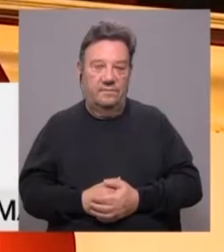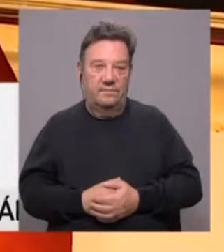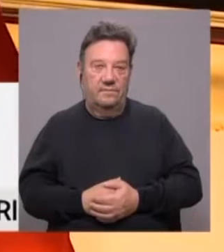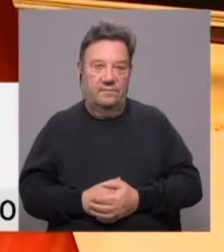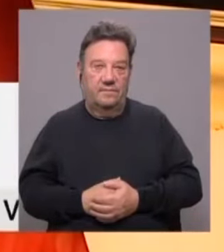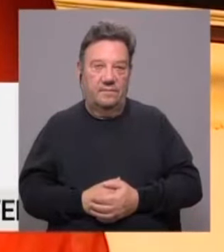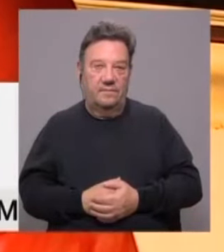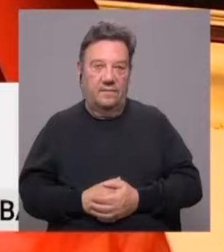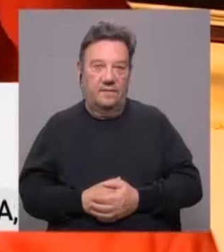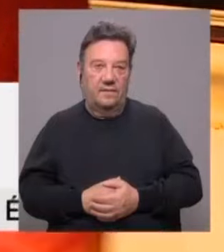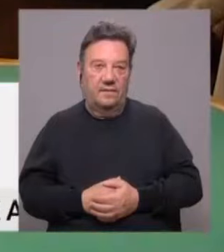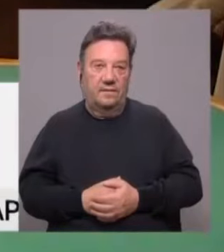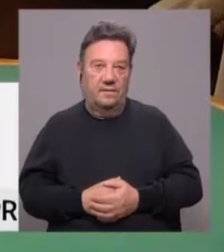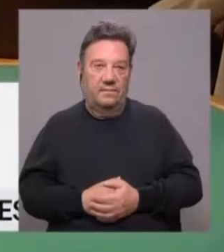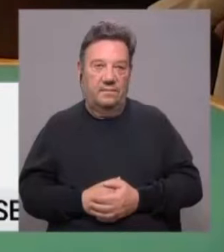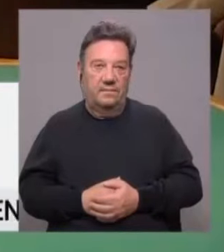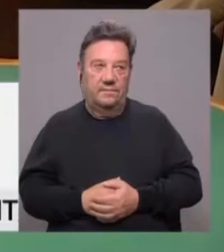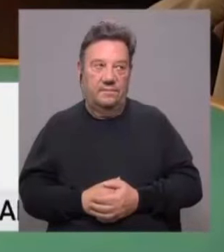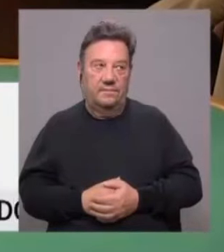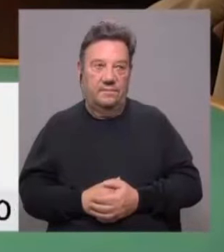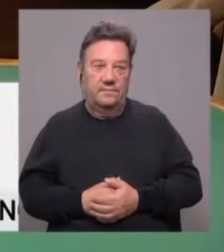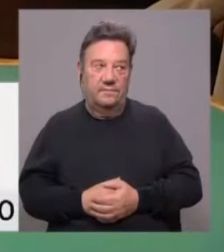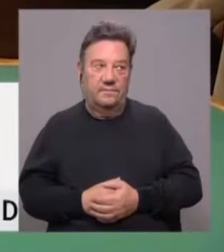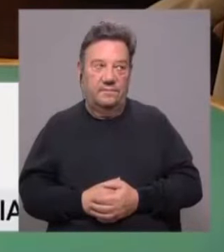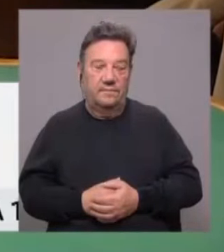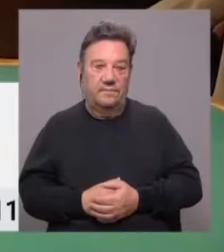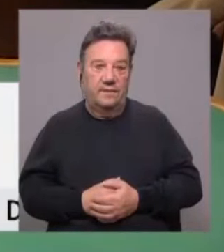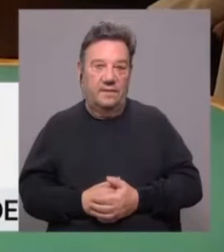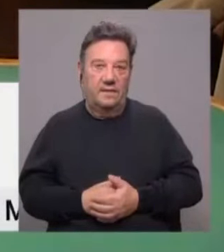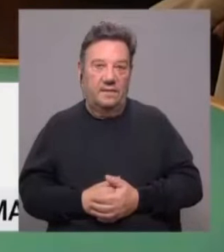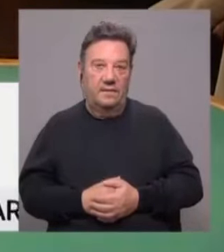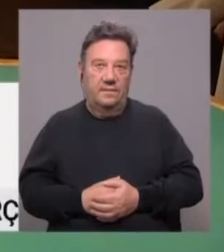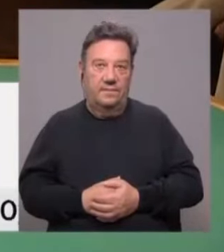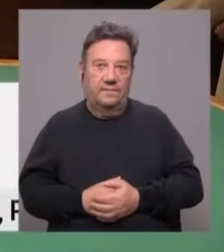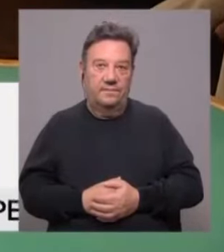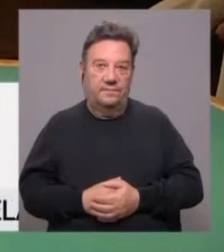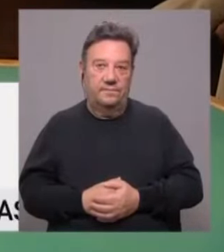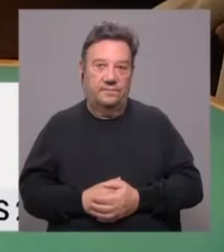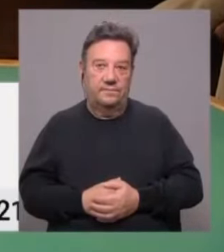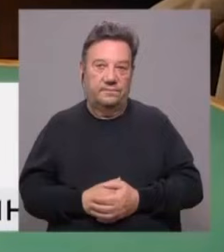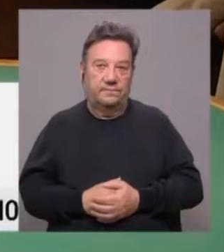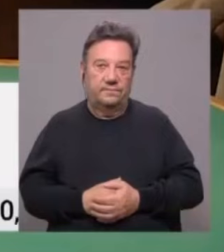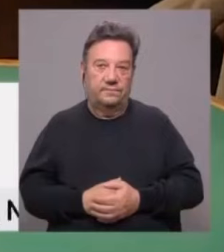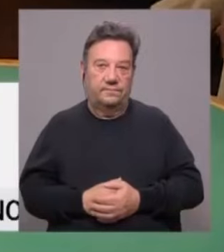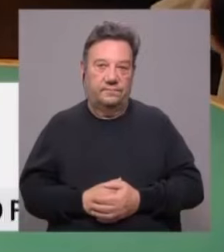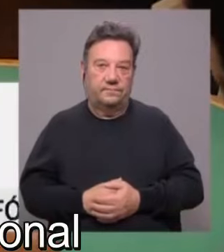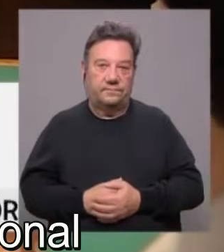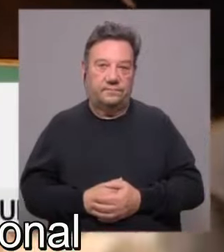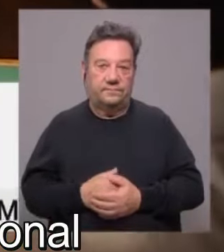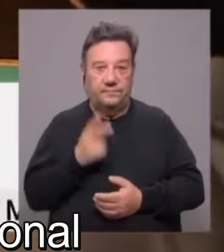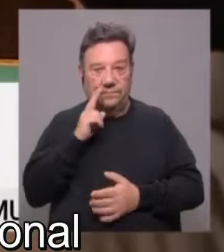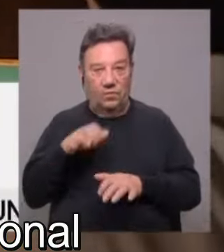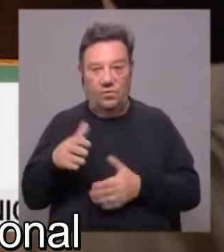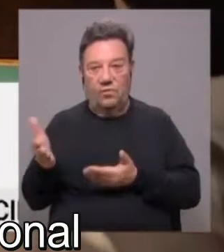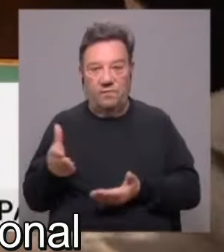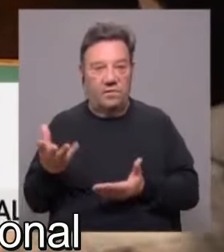ofensiva é de quinto presto. Sala cheia, estamos todos amando até o crítico mais agreste. Ela o público é